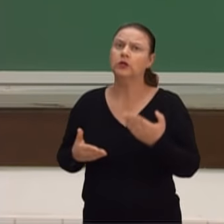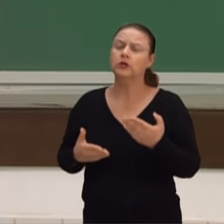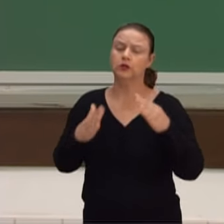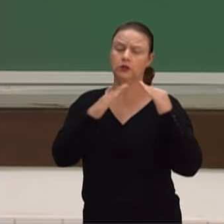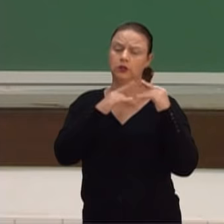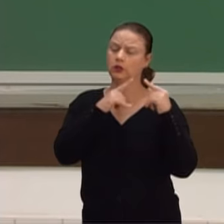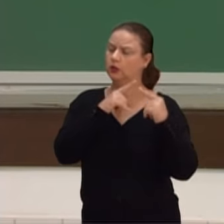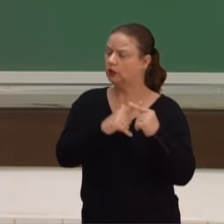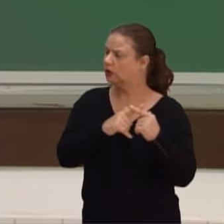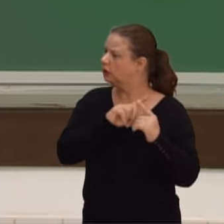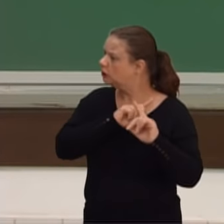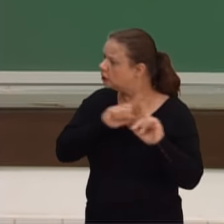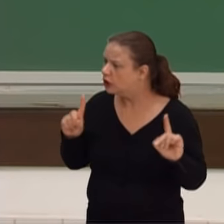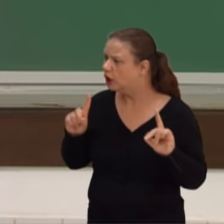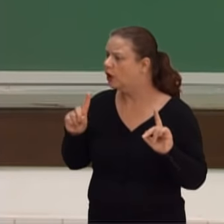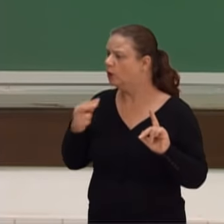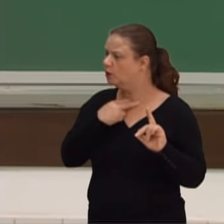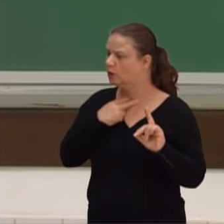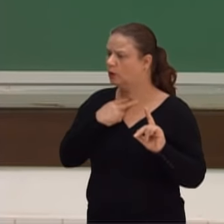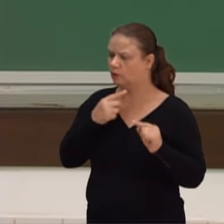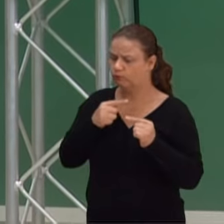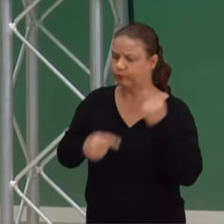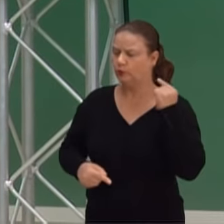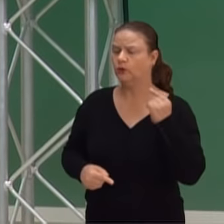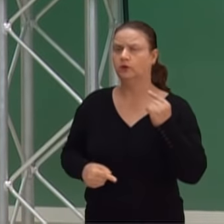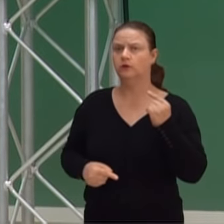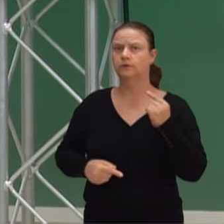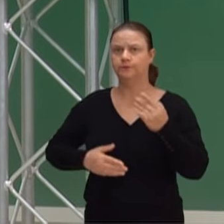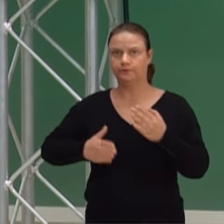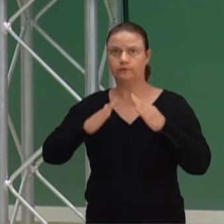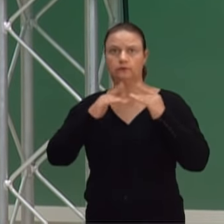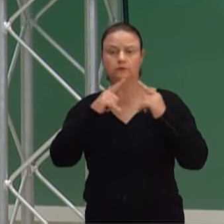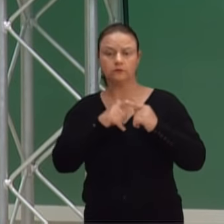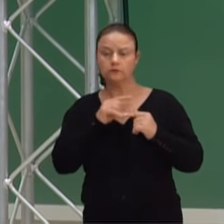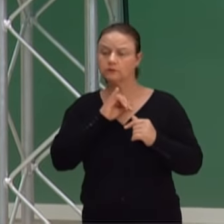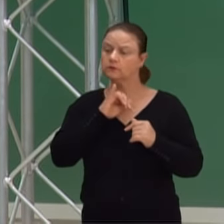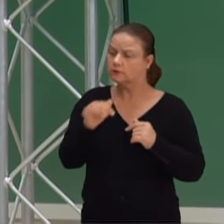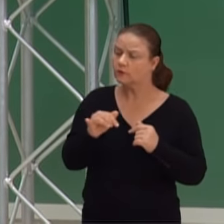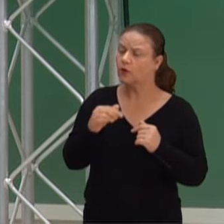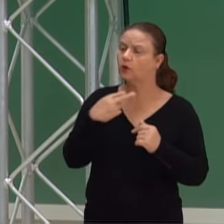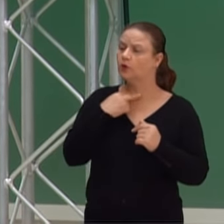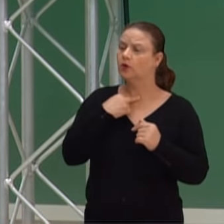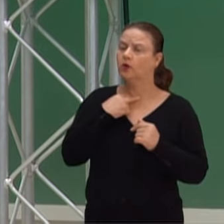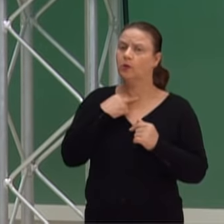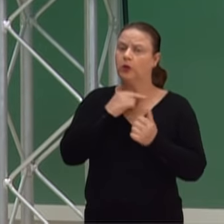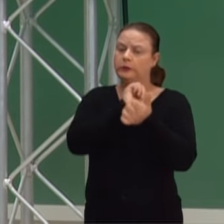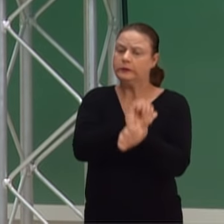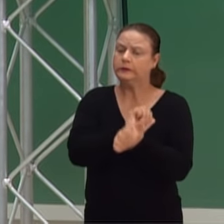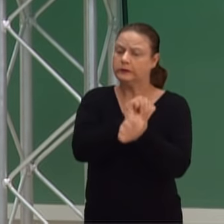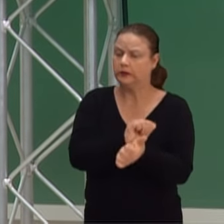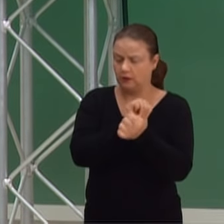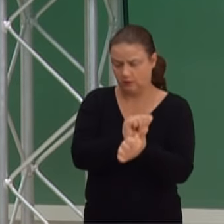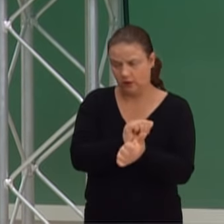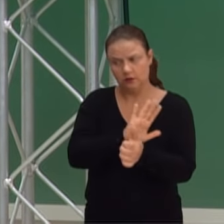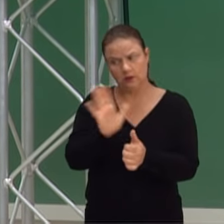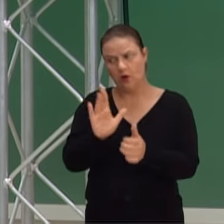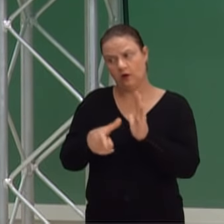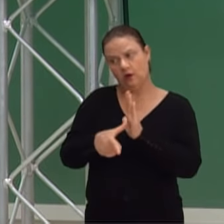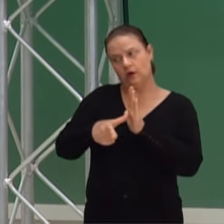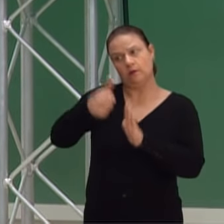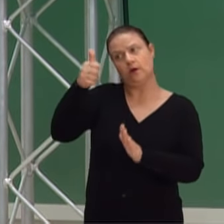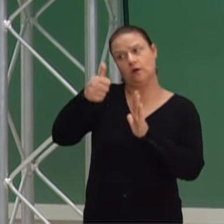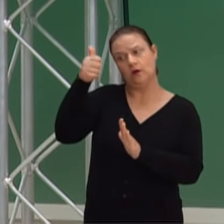vai dizer que é fundamental não que você escravize o índio, mas que primeiro você ensine a fé ao